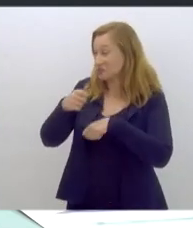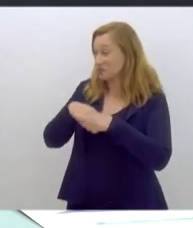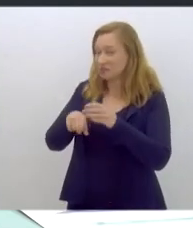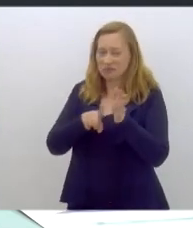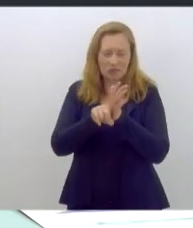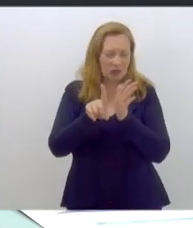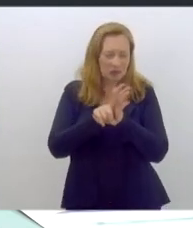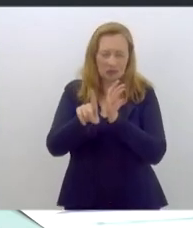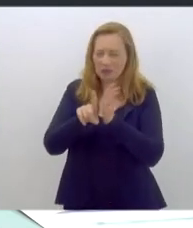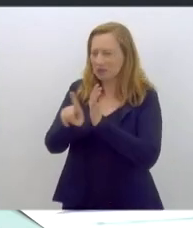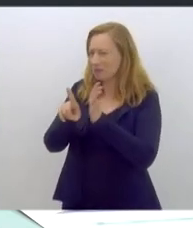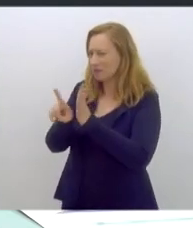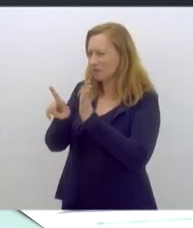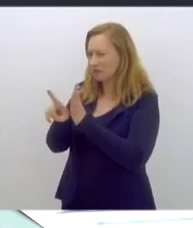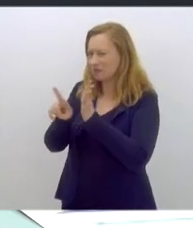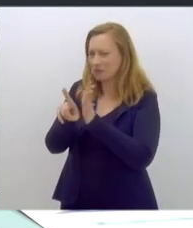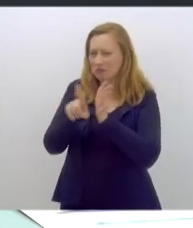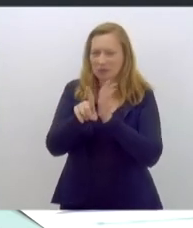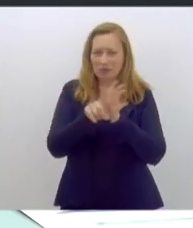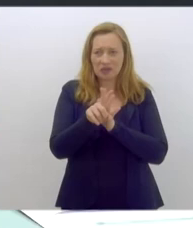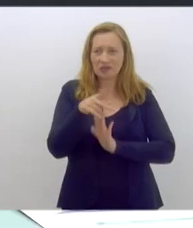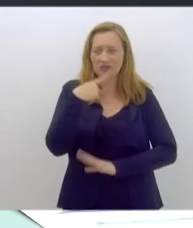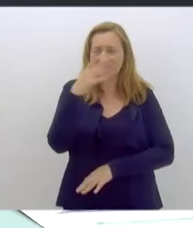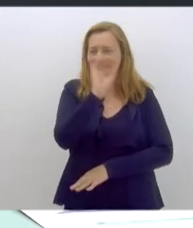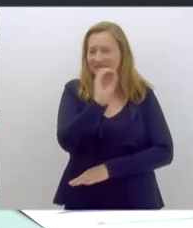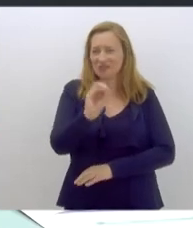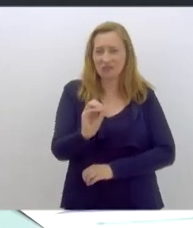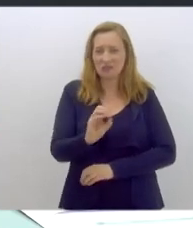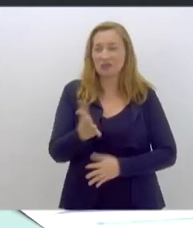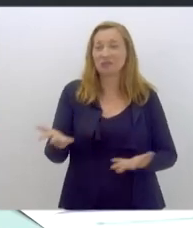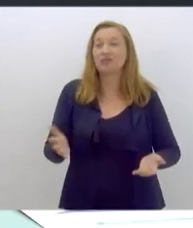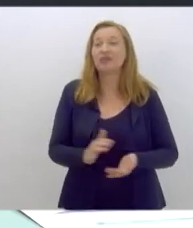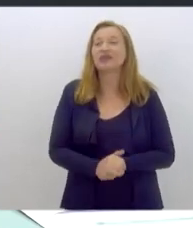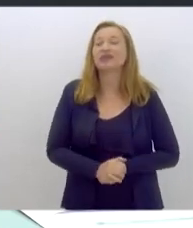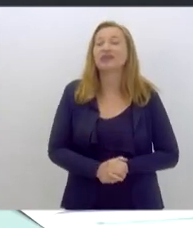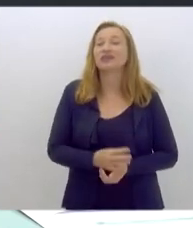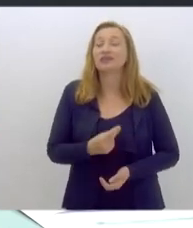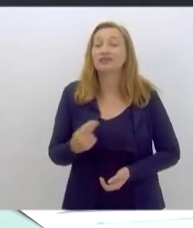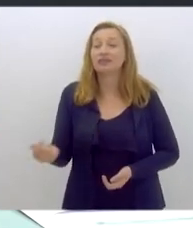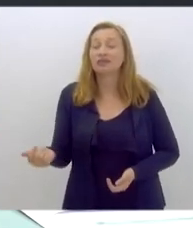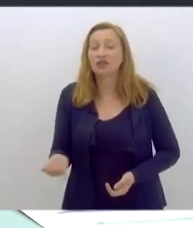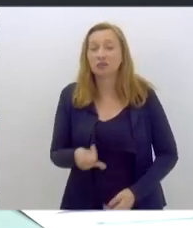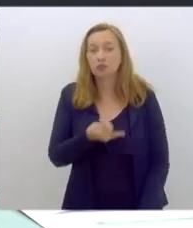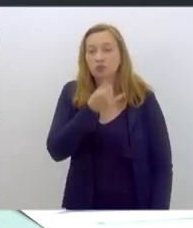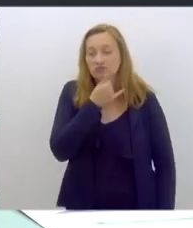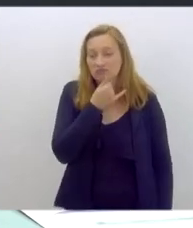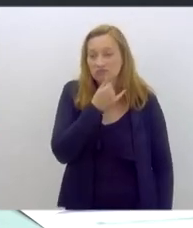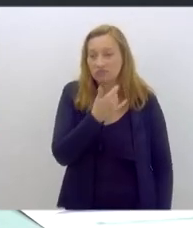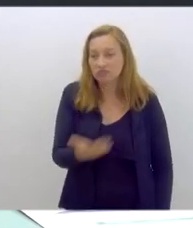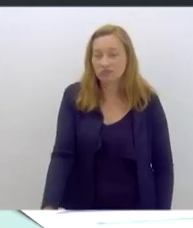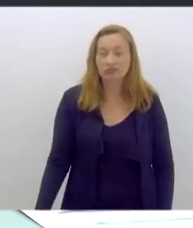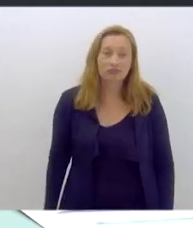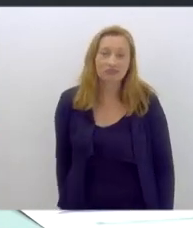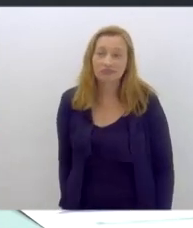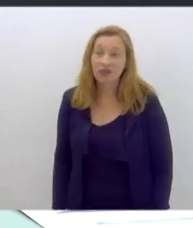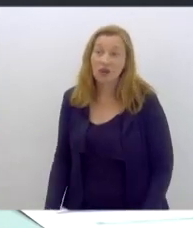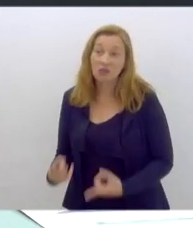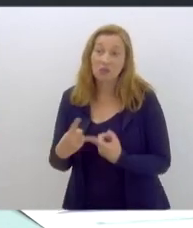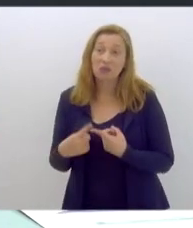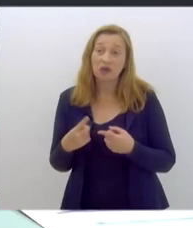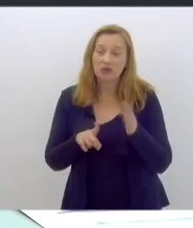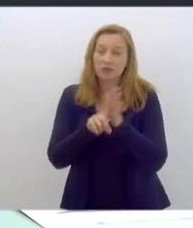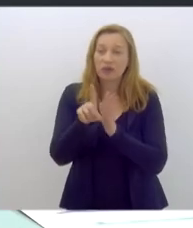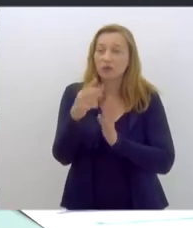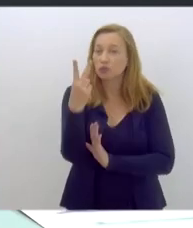perguntem etc não falaram nada mas sai de lá desiludido porque foi feito uma pergunta